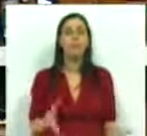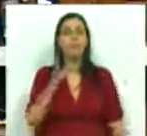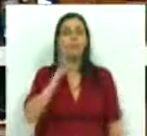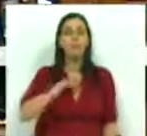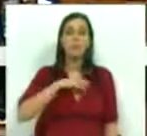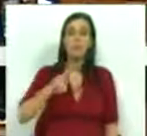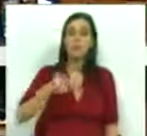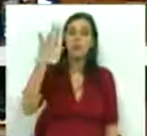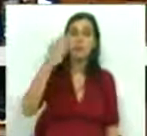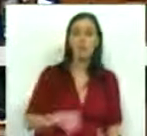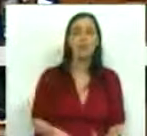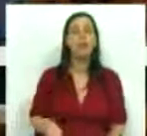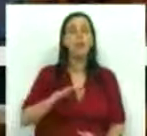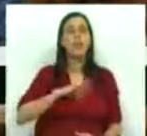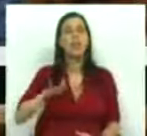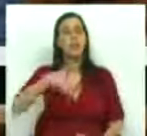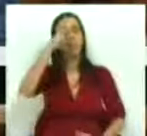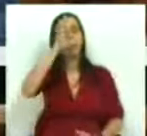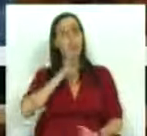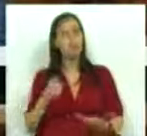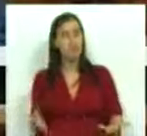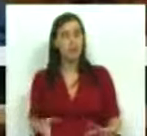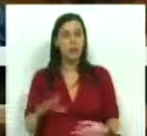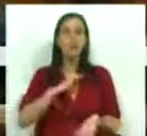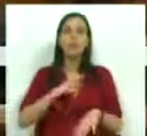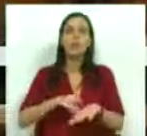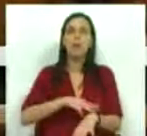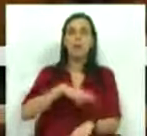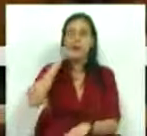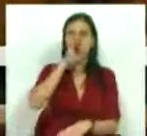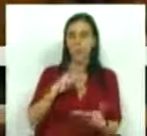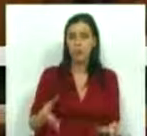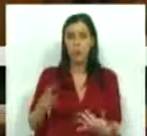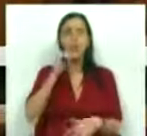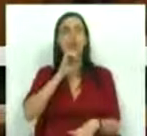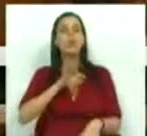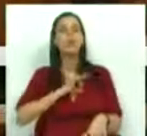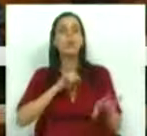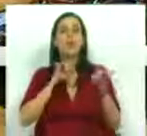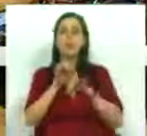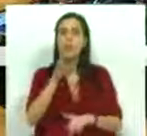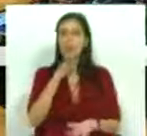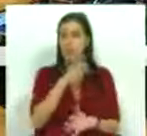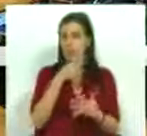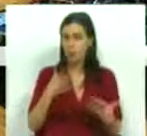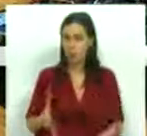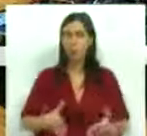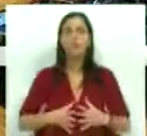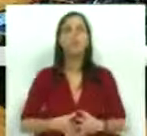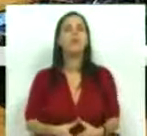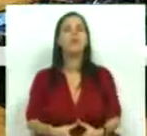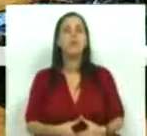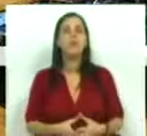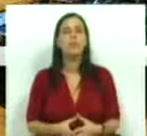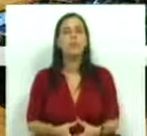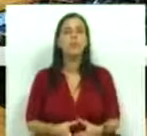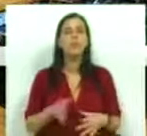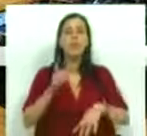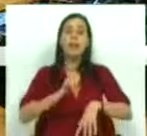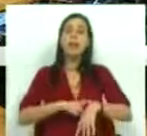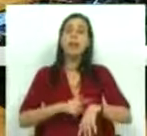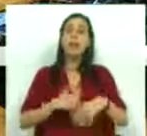Senhora Presidente, Senhor Primeiro-Ministro, senhores membros do Governo, senhoras e senhores deputados,